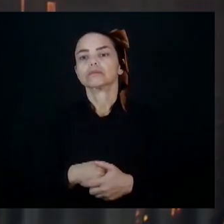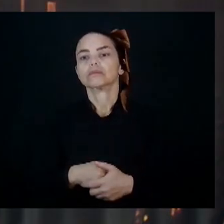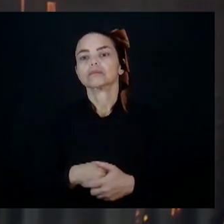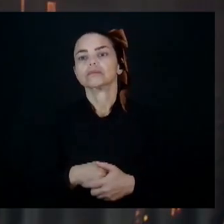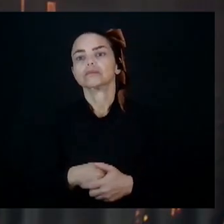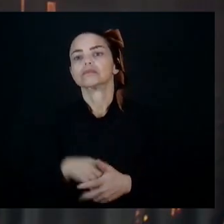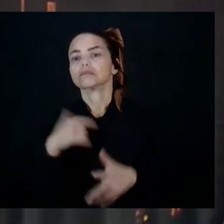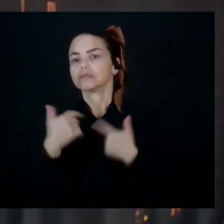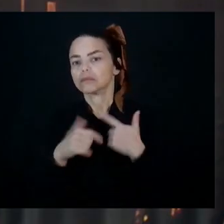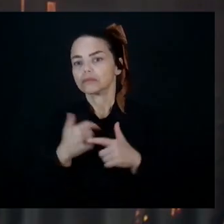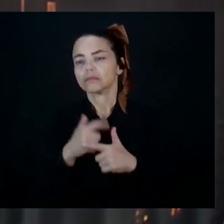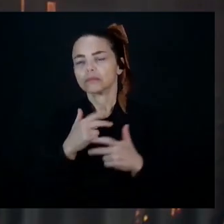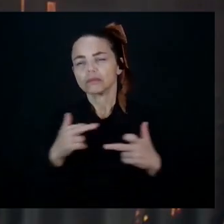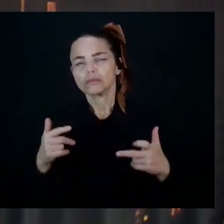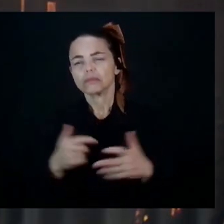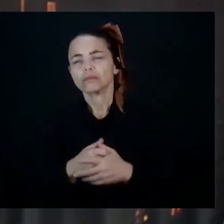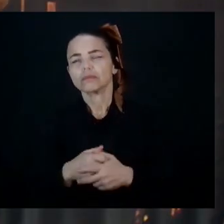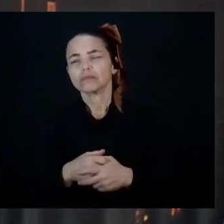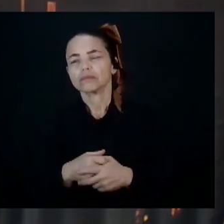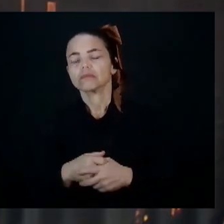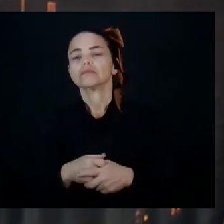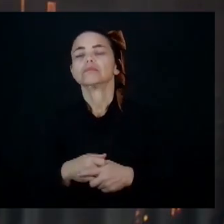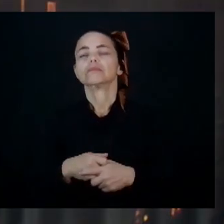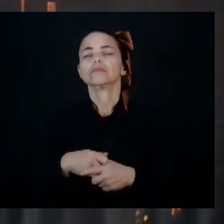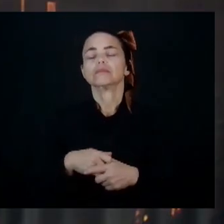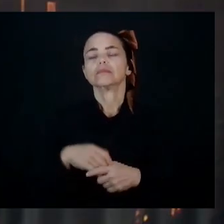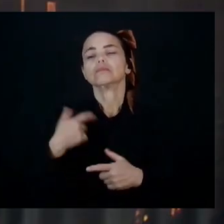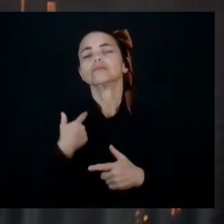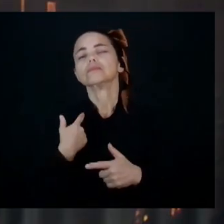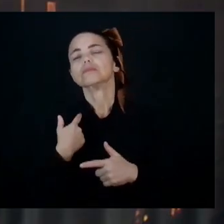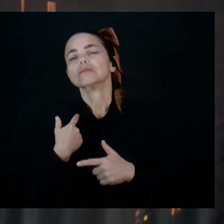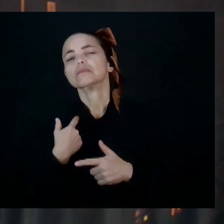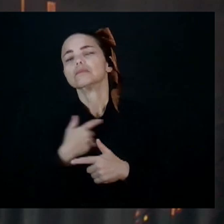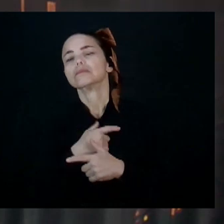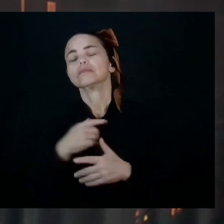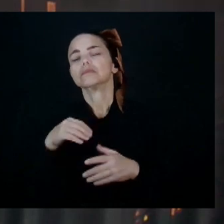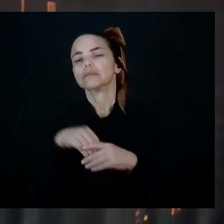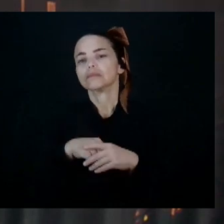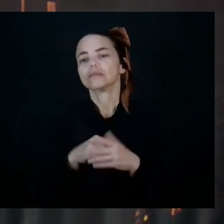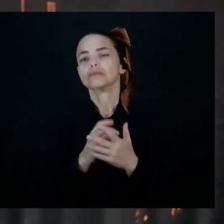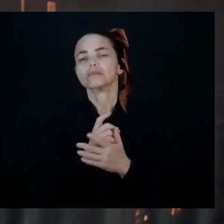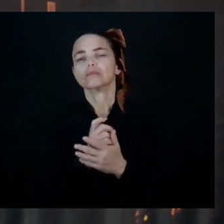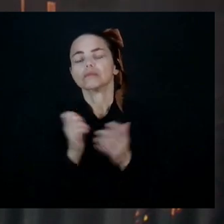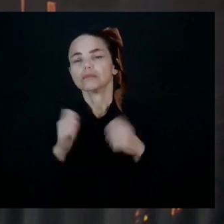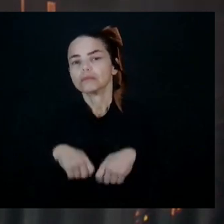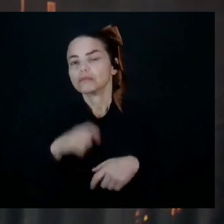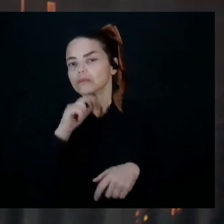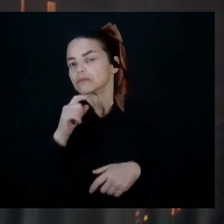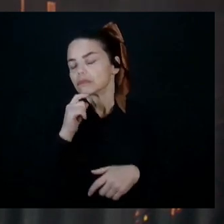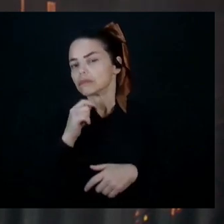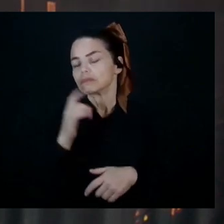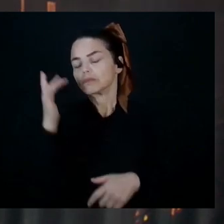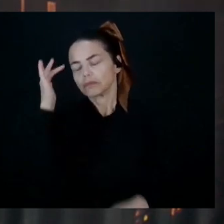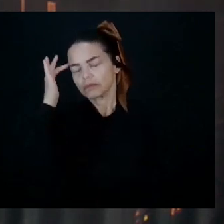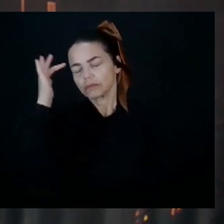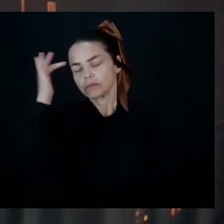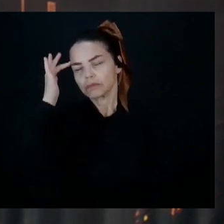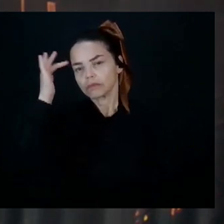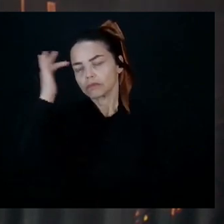executando coisas, sei lá, fazendo atividades que estão dentro da sua capacidade, mas com mais maturidade,